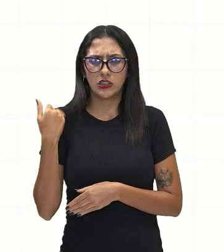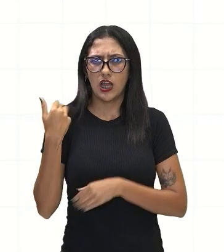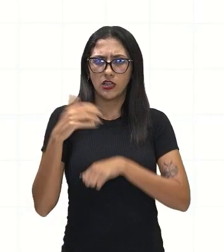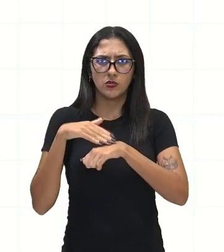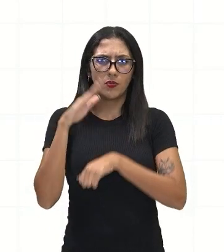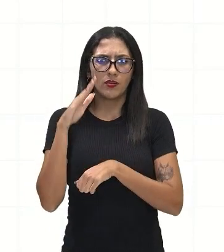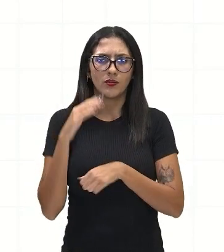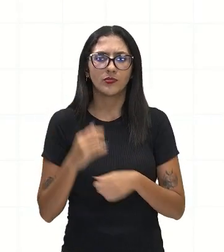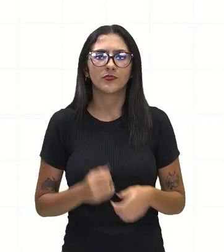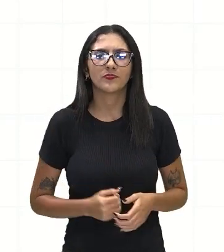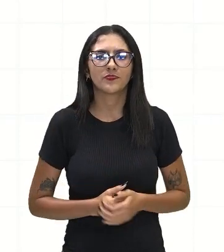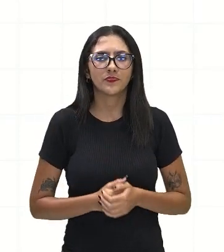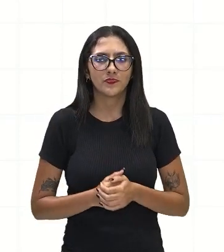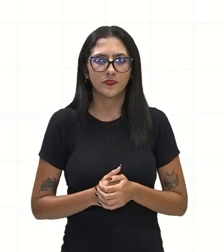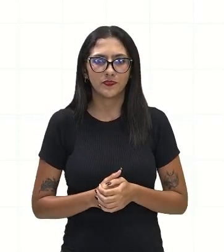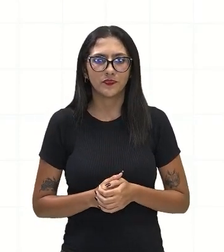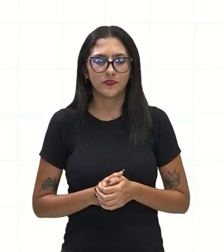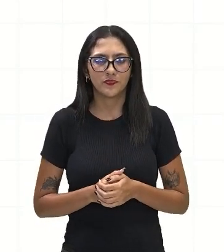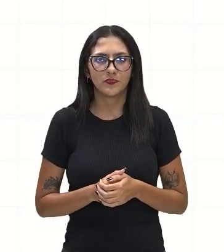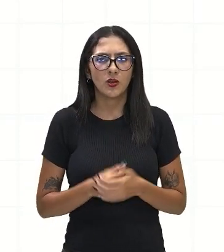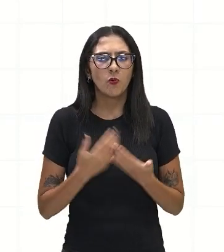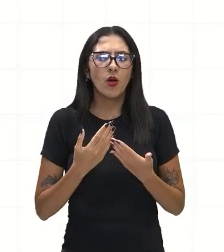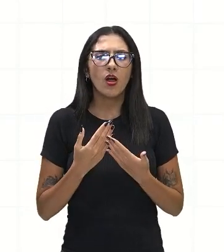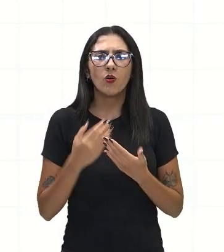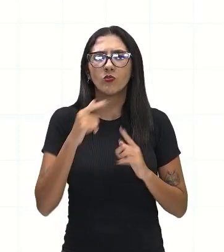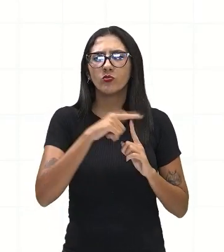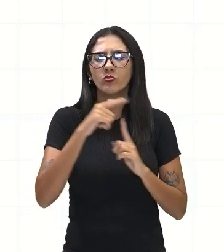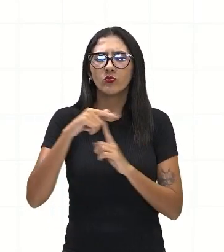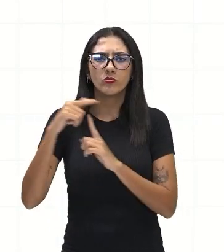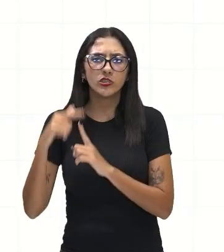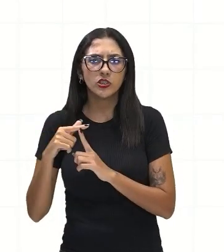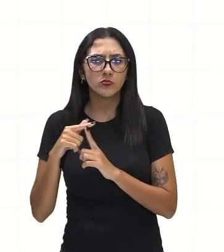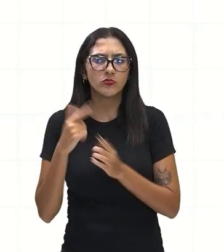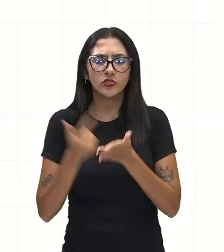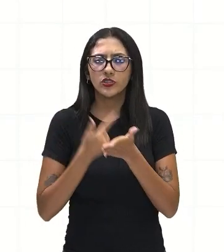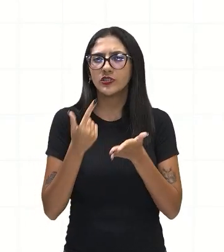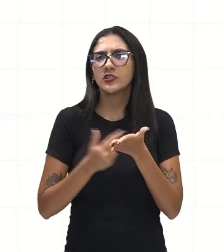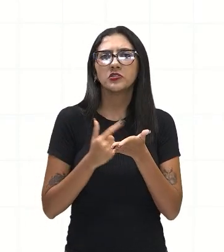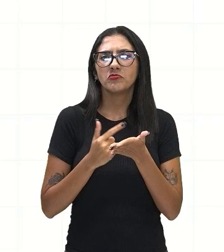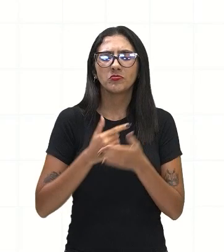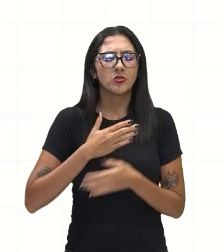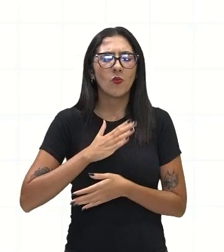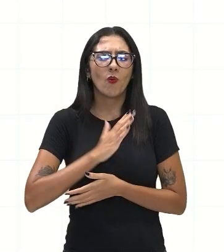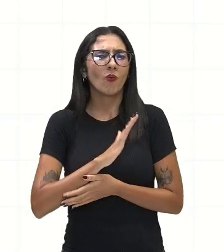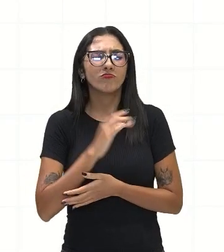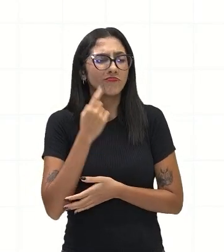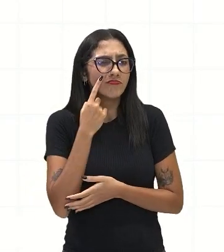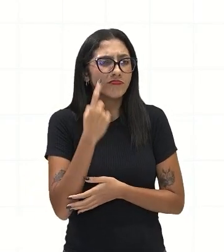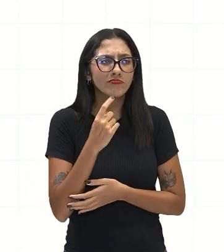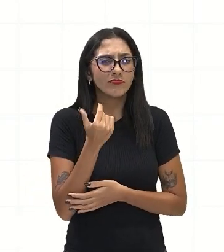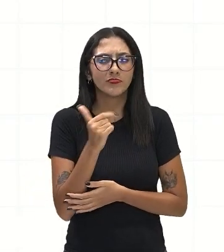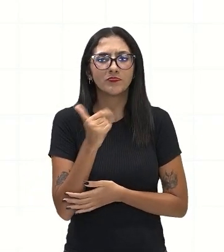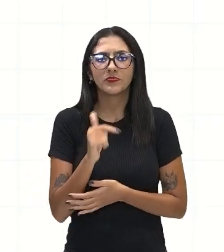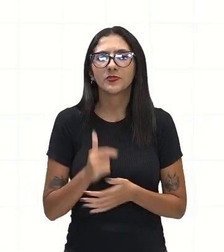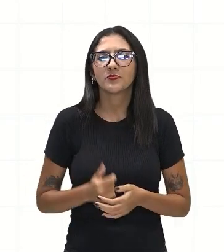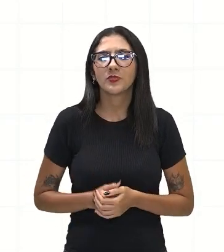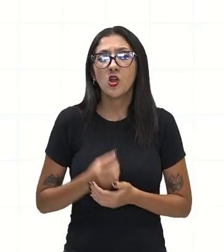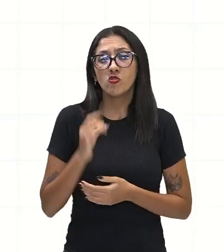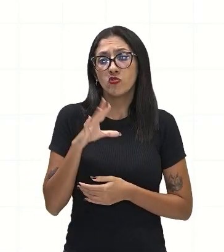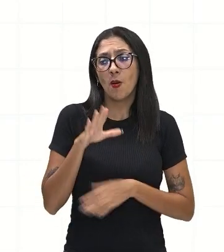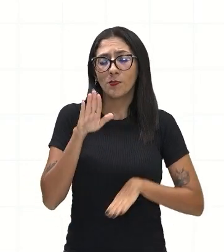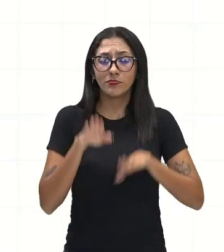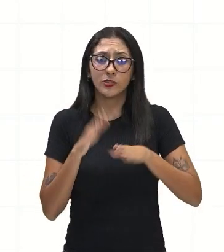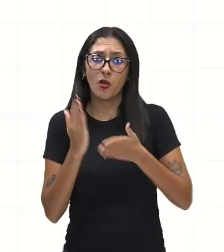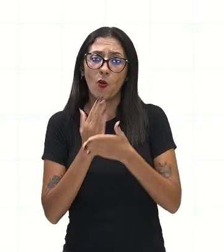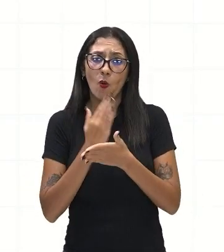Ou os livros escolares? Então, vamos lá. Estes não me pareciam tão interessantes, a não ser, talvez,